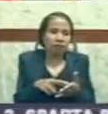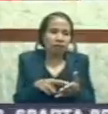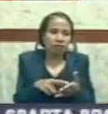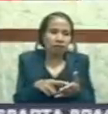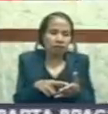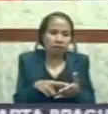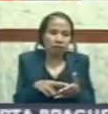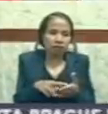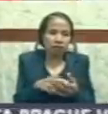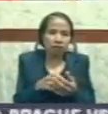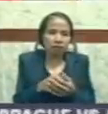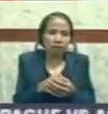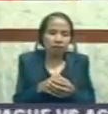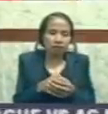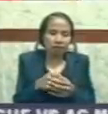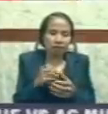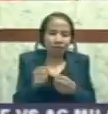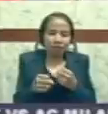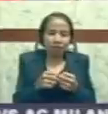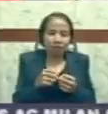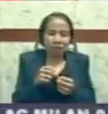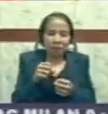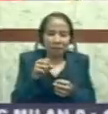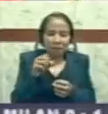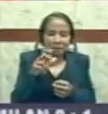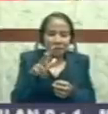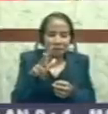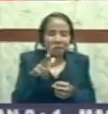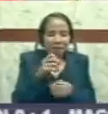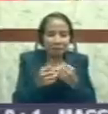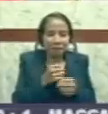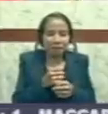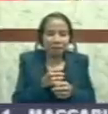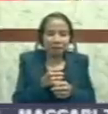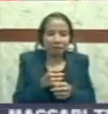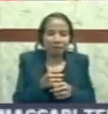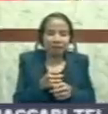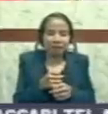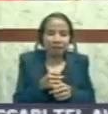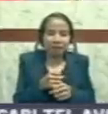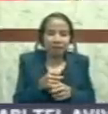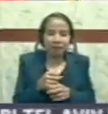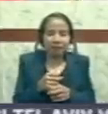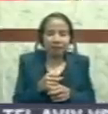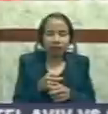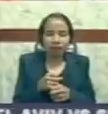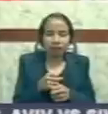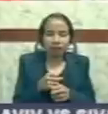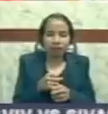nem de despesas nem 2.3 este ano e a tabela nem deixa, mas nia receitas só 68 mil, que